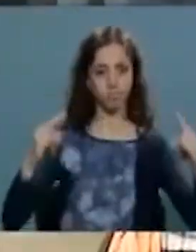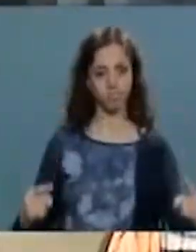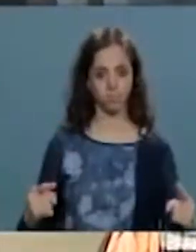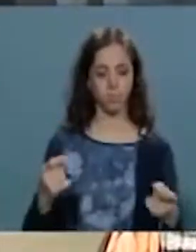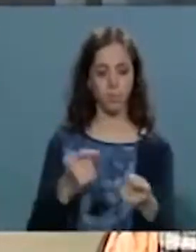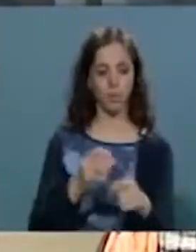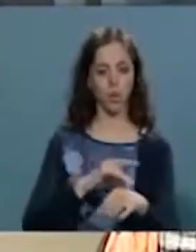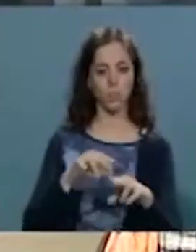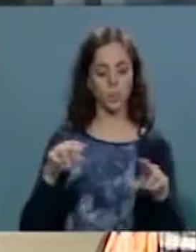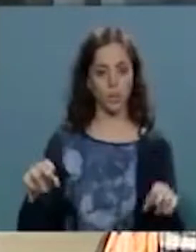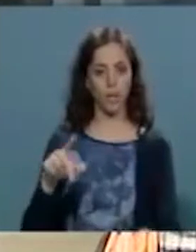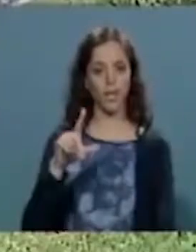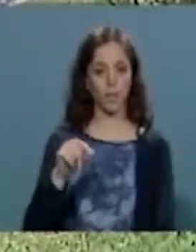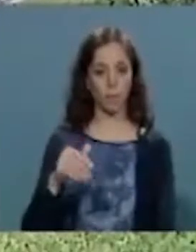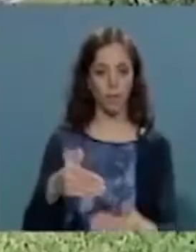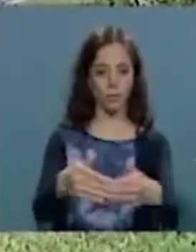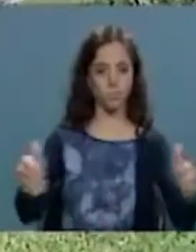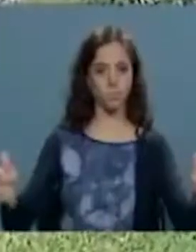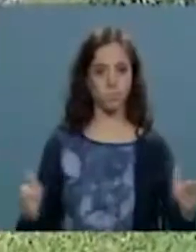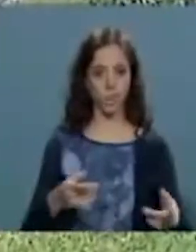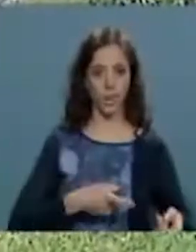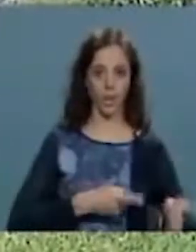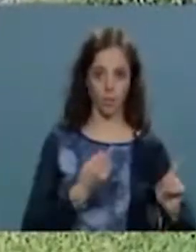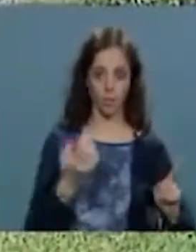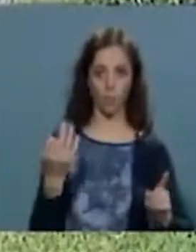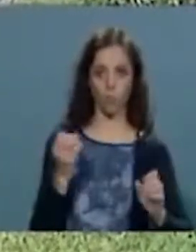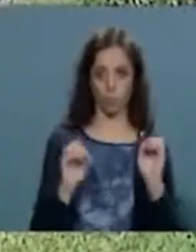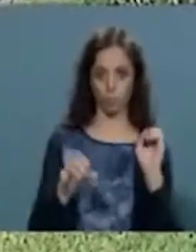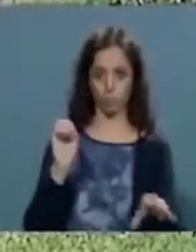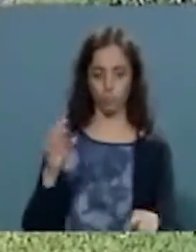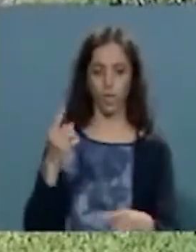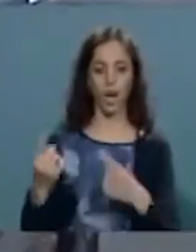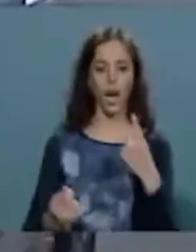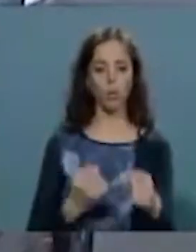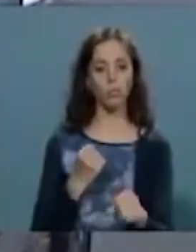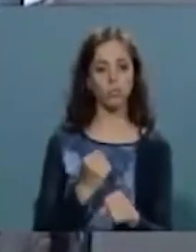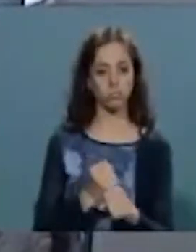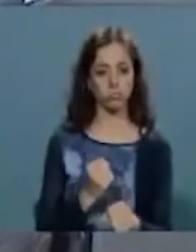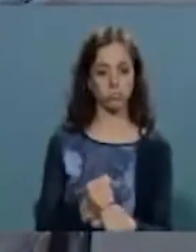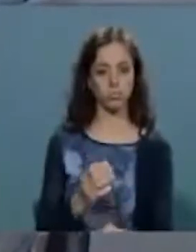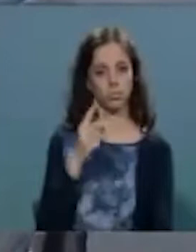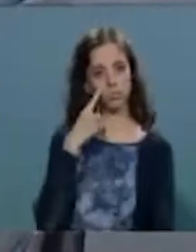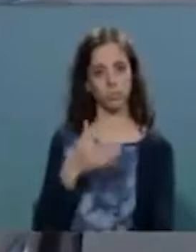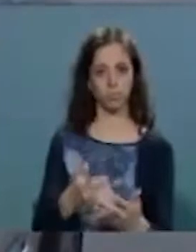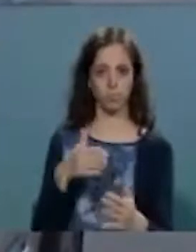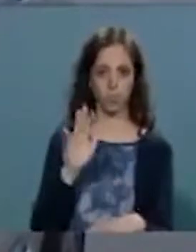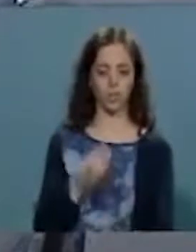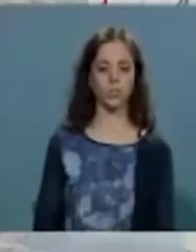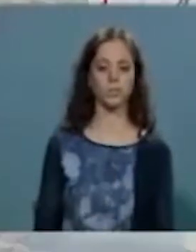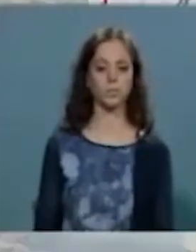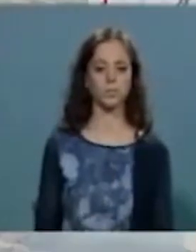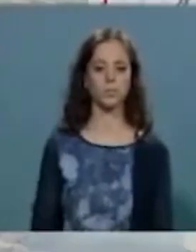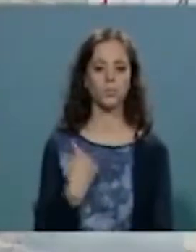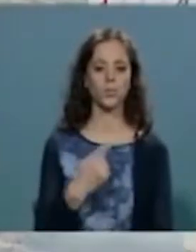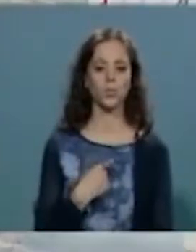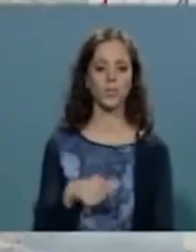tendas junto ao hospital e também acerca sanitária em câmara de lobos são algumas das operações mais visíveis são os